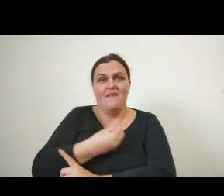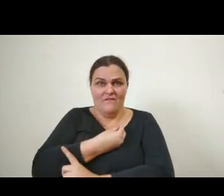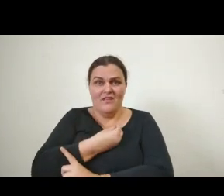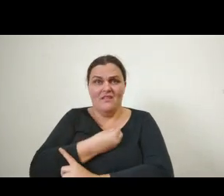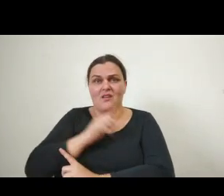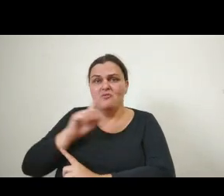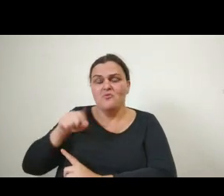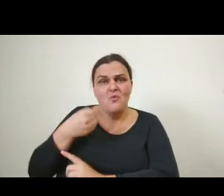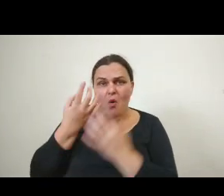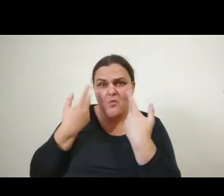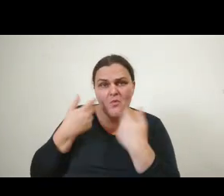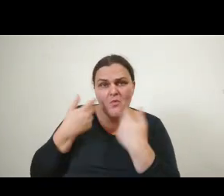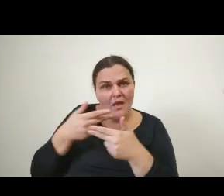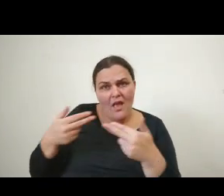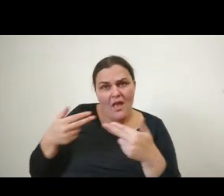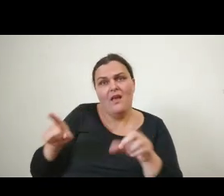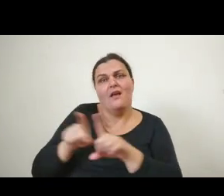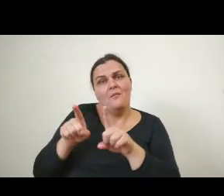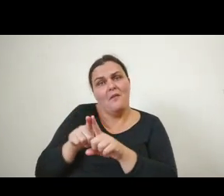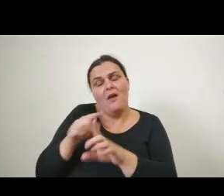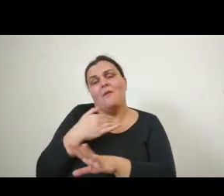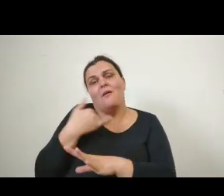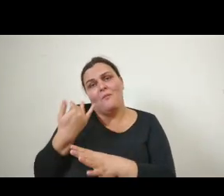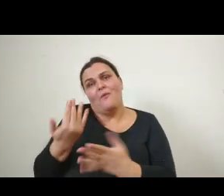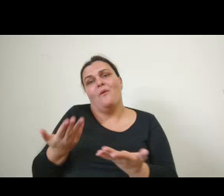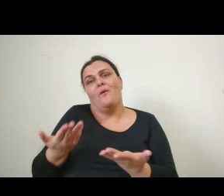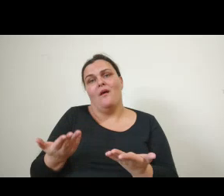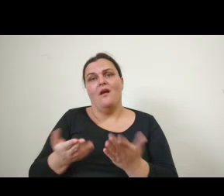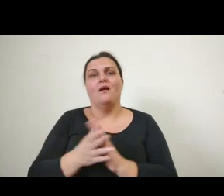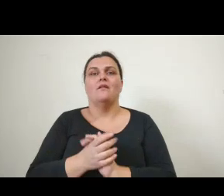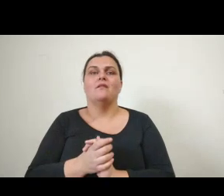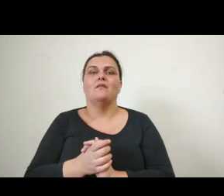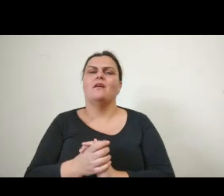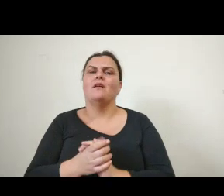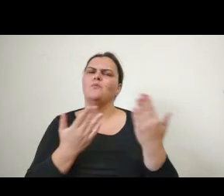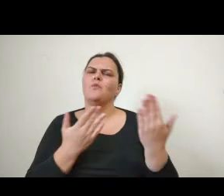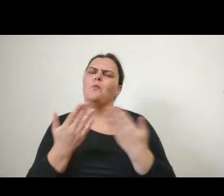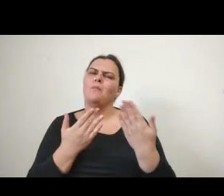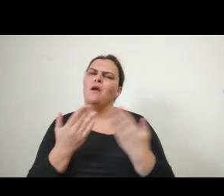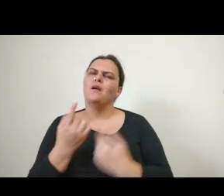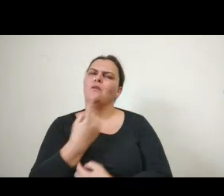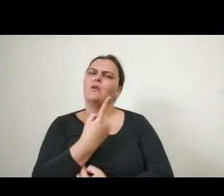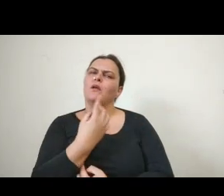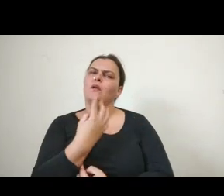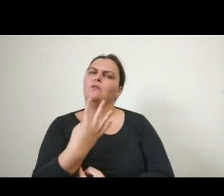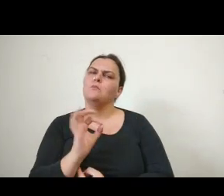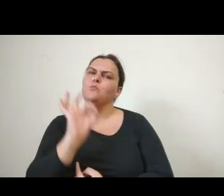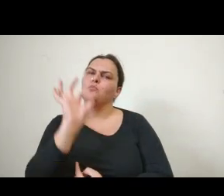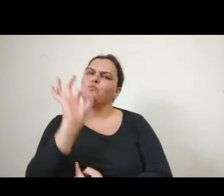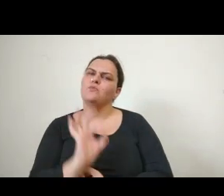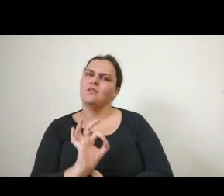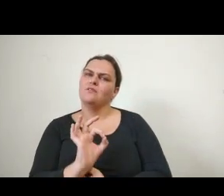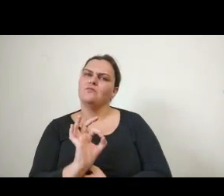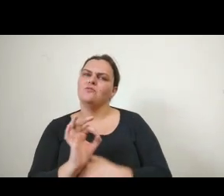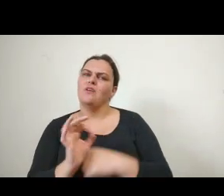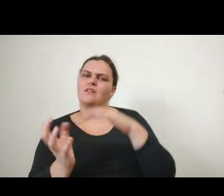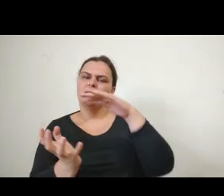Sendo aqui, tem aqui essa estimativa que cerca de 14% dos corais foram perdidos desde 2009.